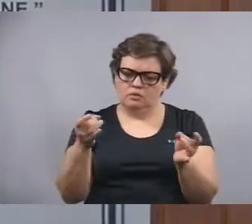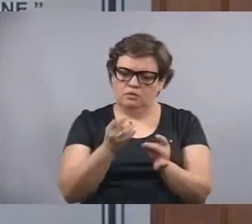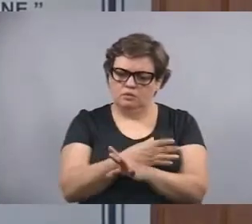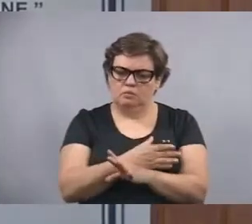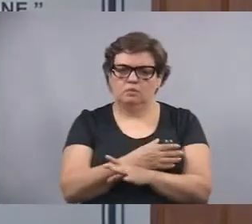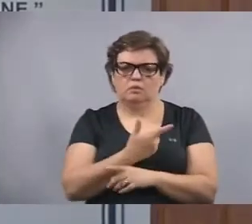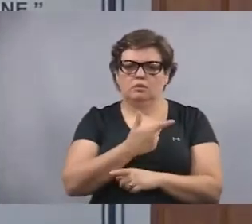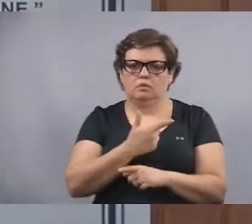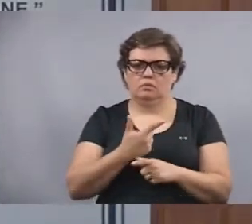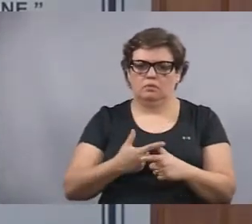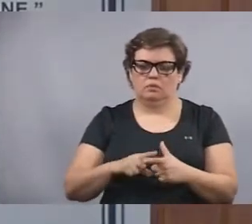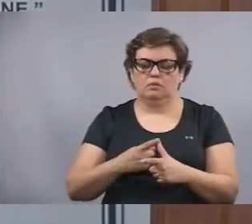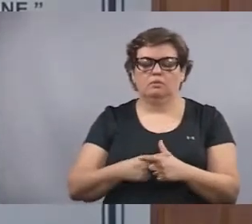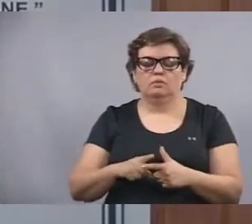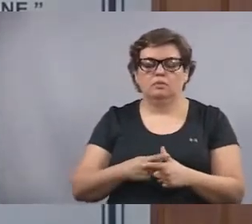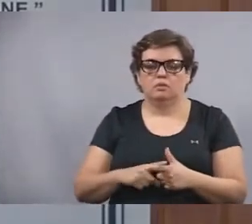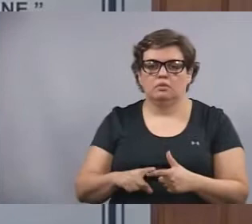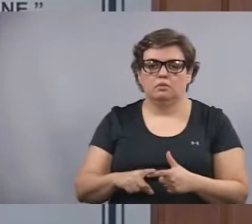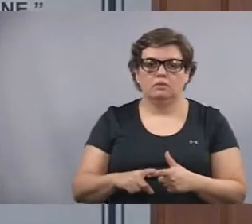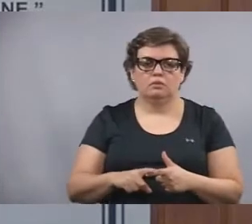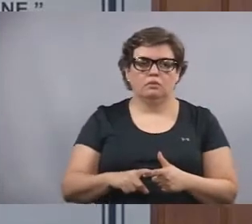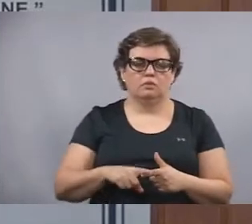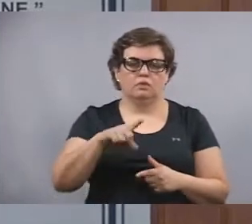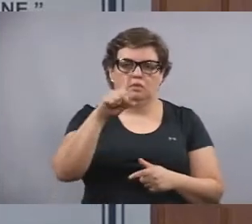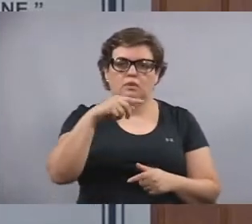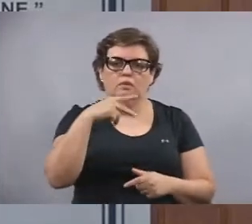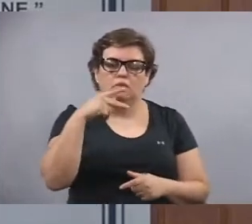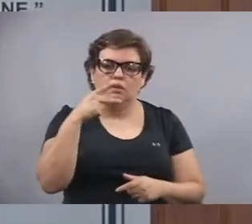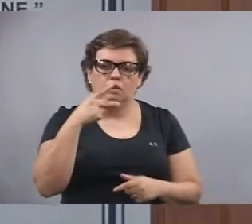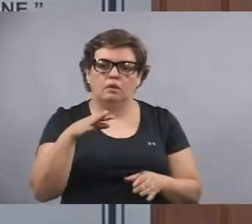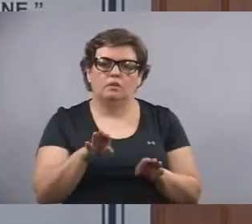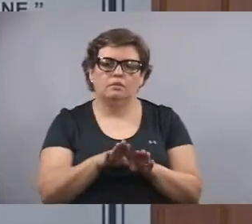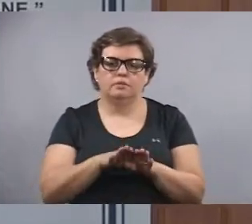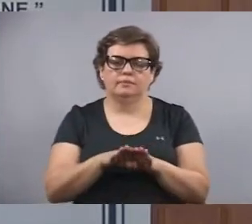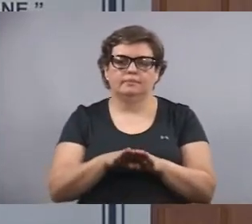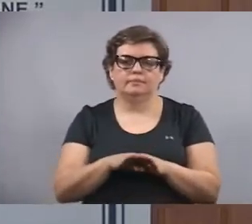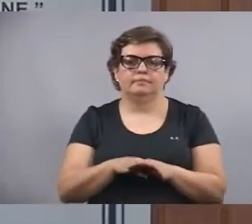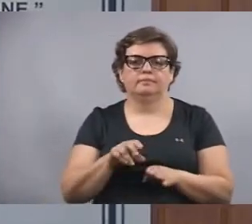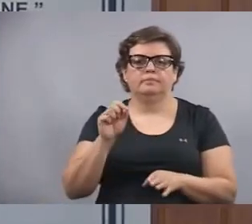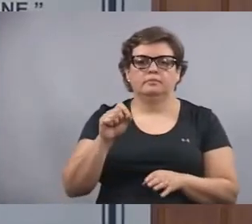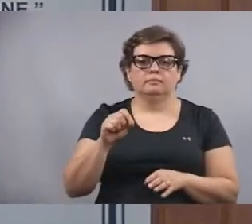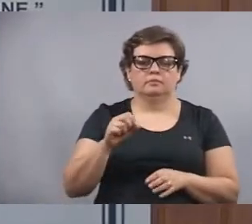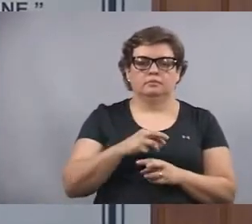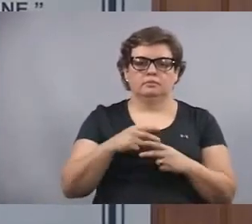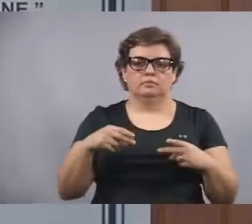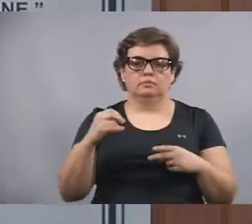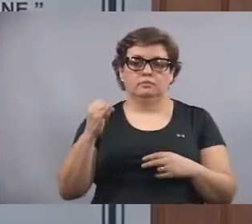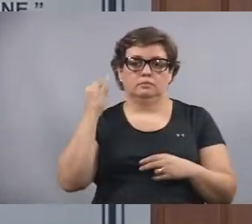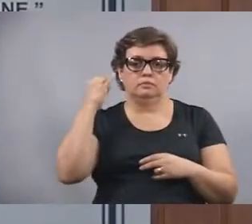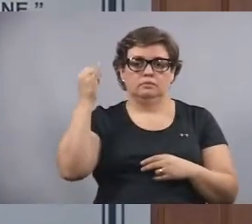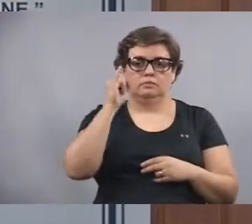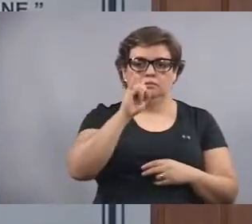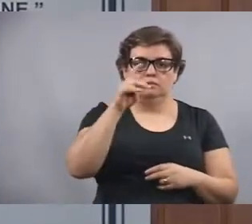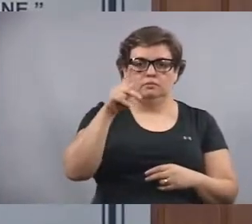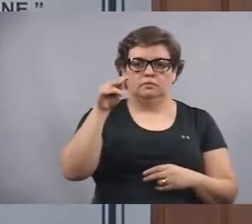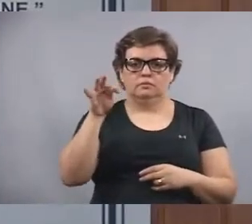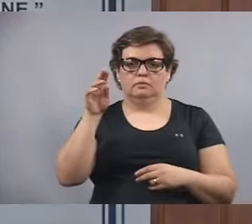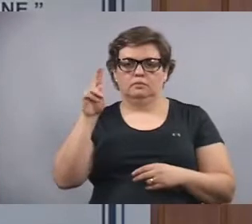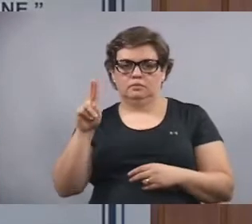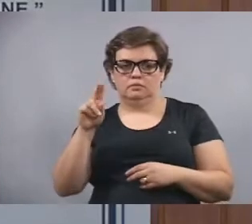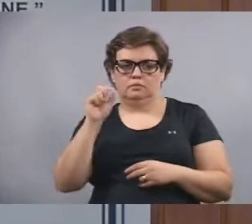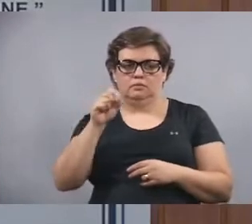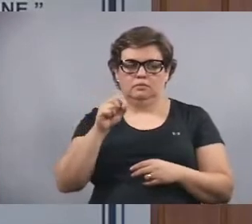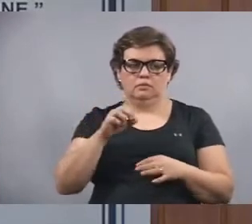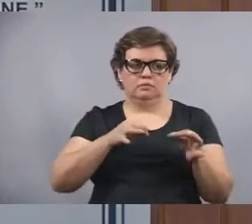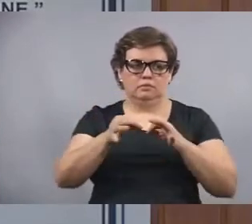situações que vem acontecendo. E foi dito também que a questão, principalmente do IPTU, que o projeto